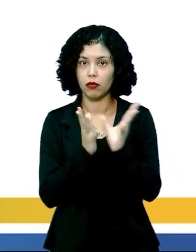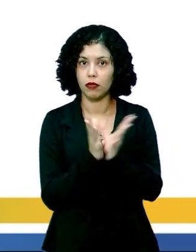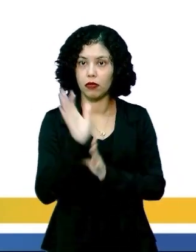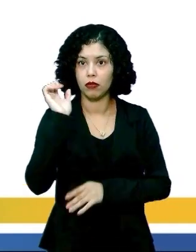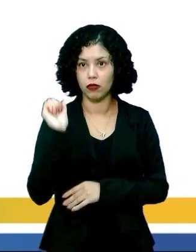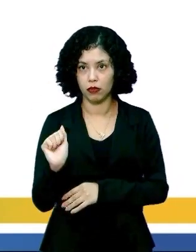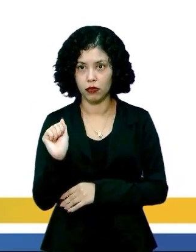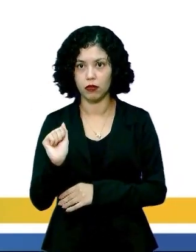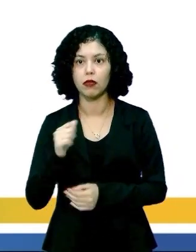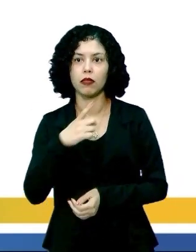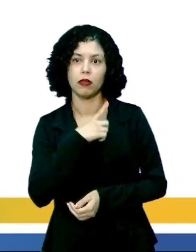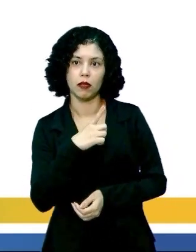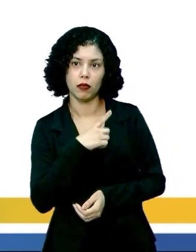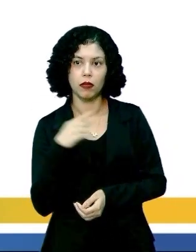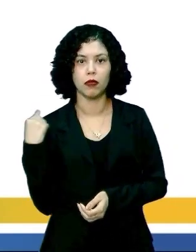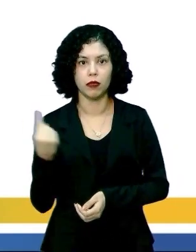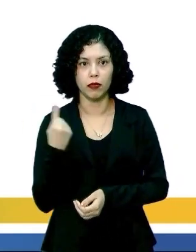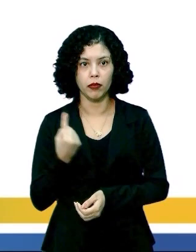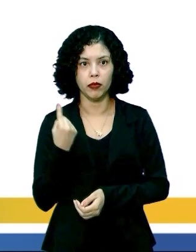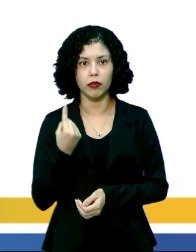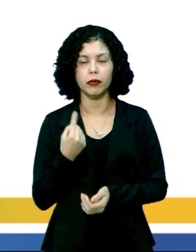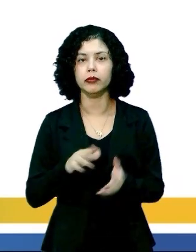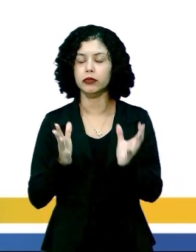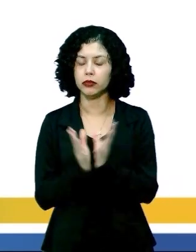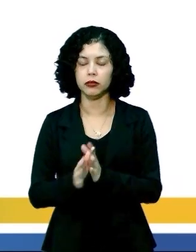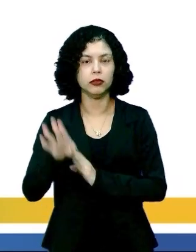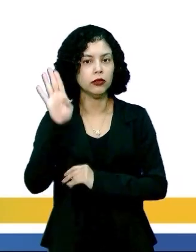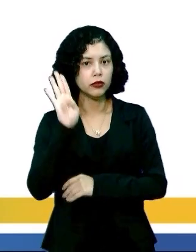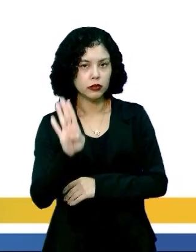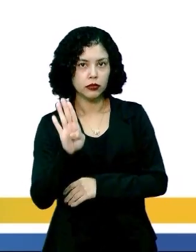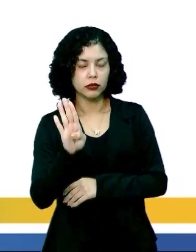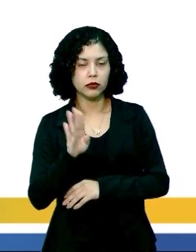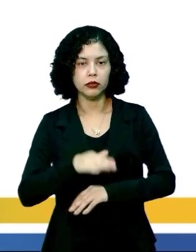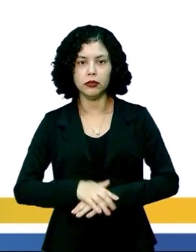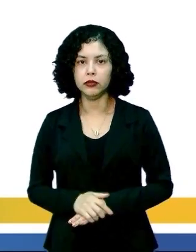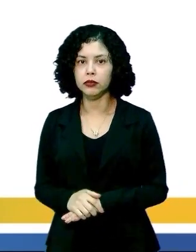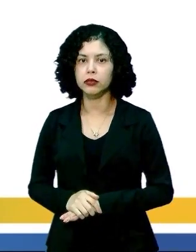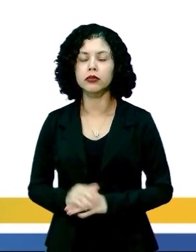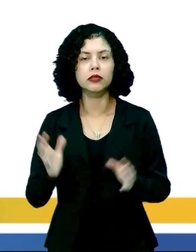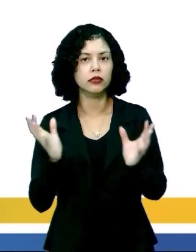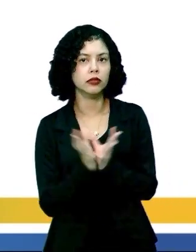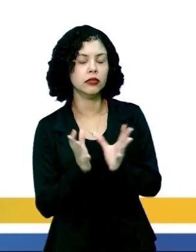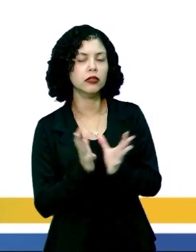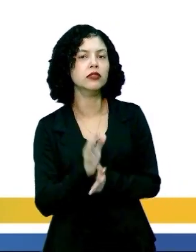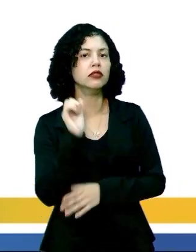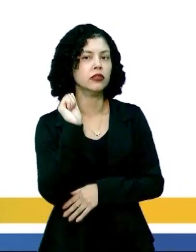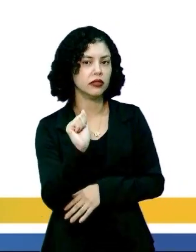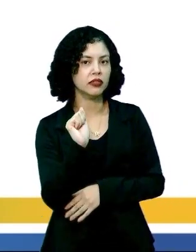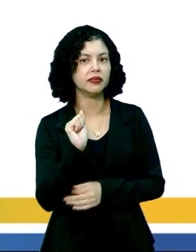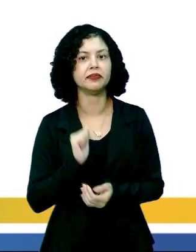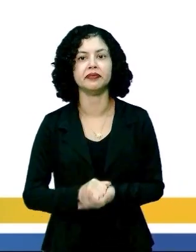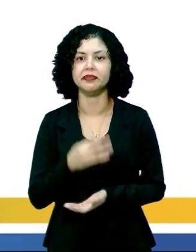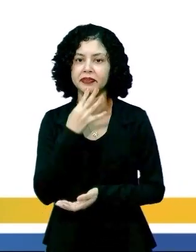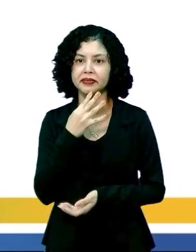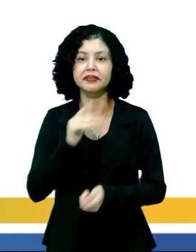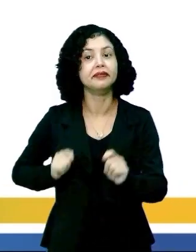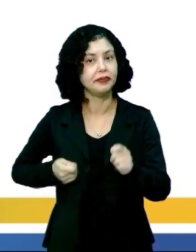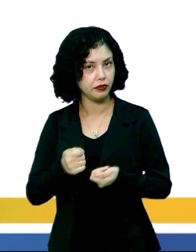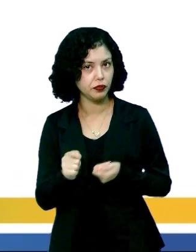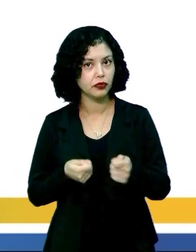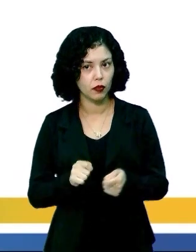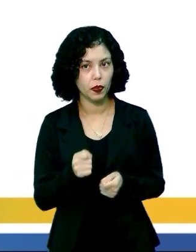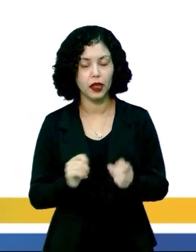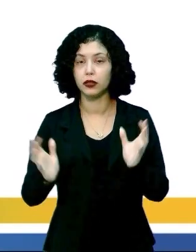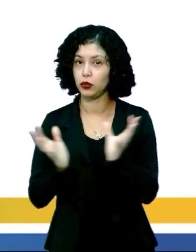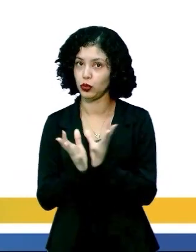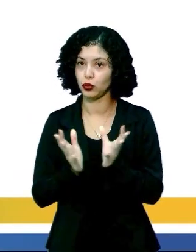do conjunto A existe um único correspondente no conjunto B. O conjunto A é conhecido